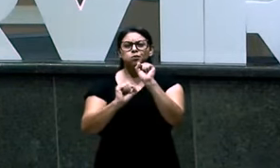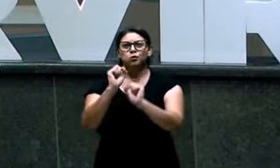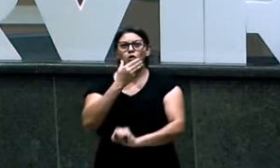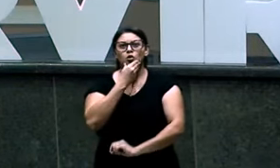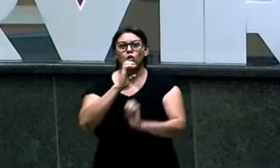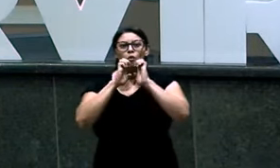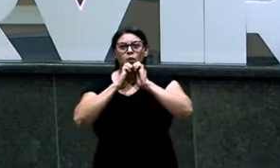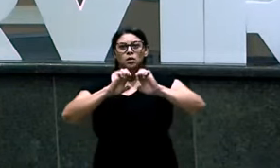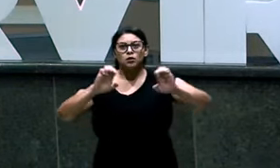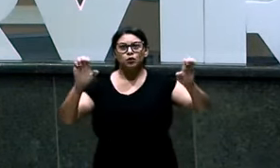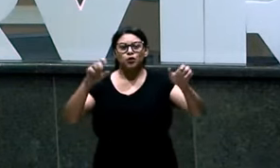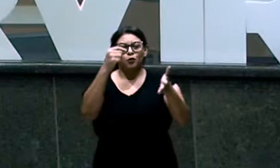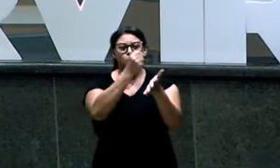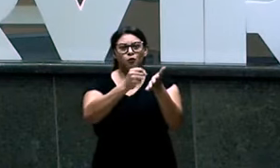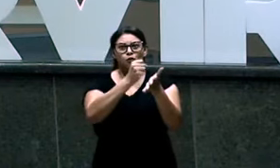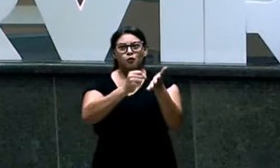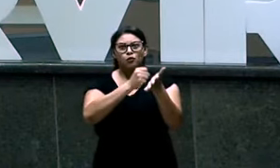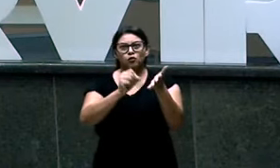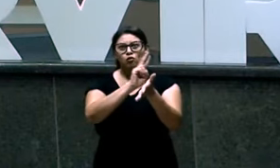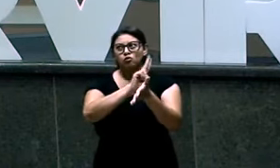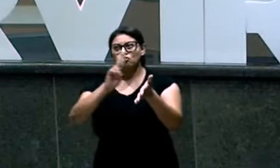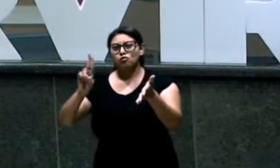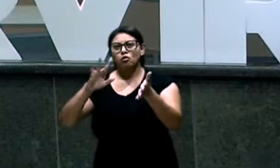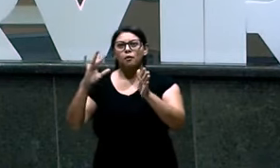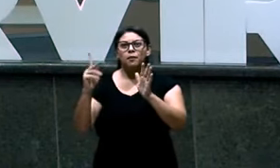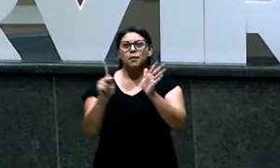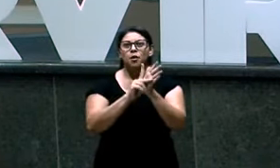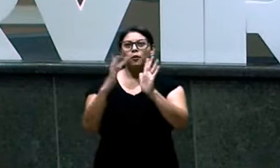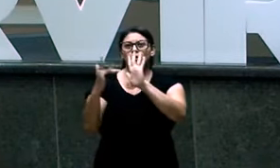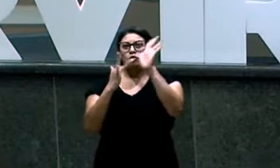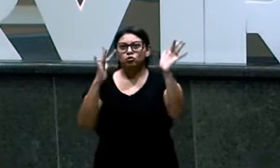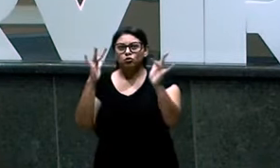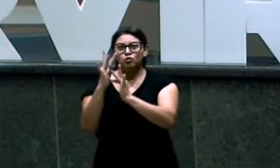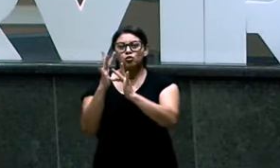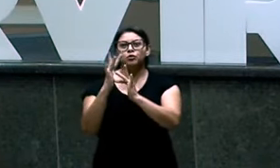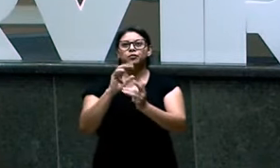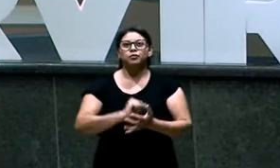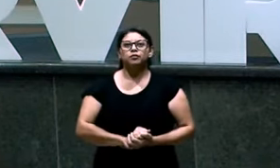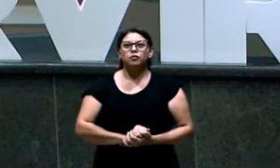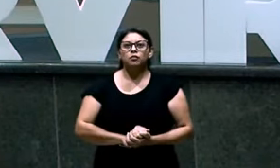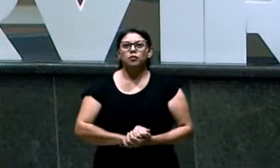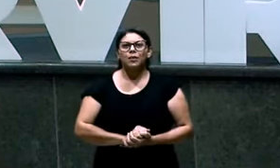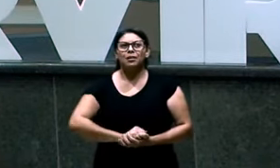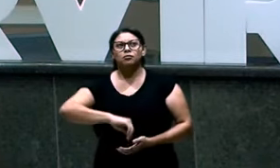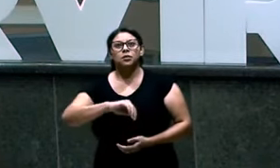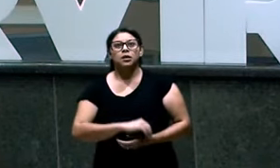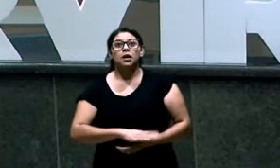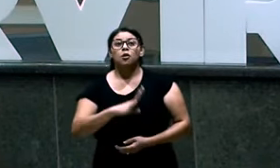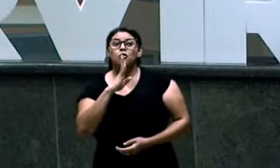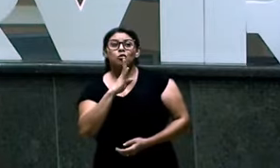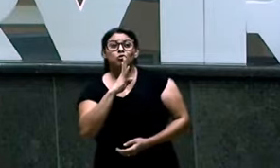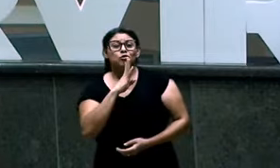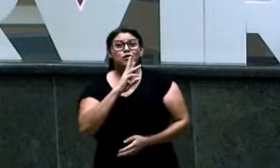que escreveram acerca de Jesus Cristo, os evangelhos, cada um tinha consigo uma